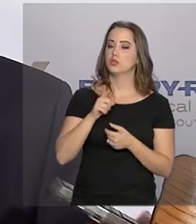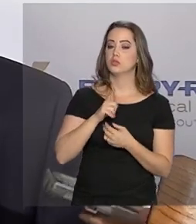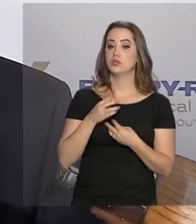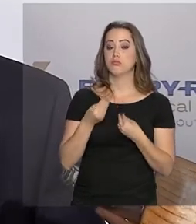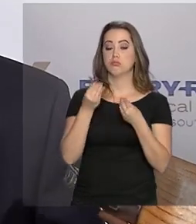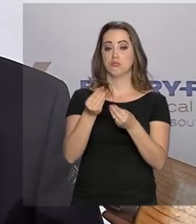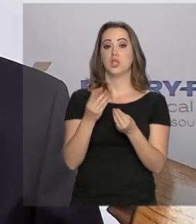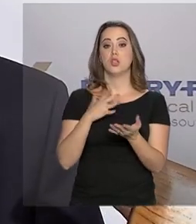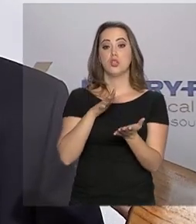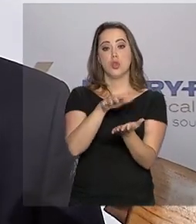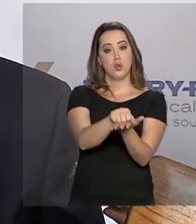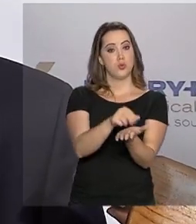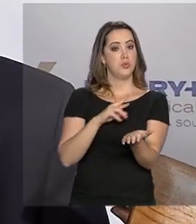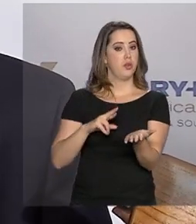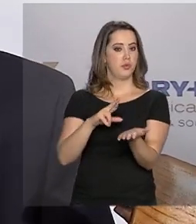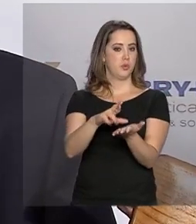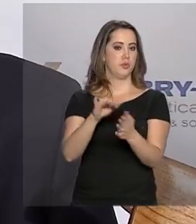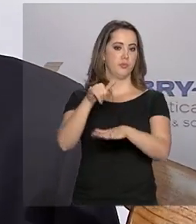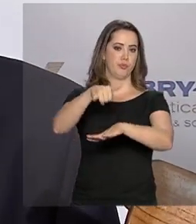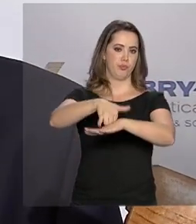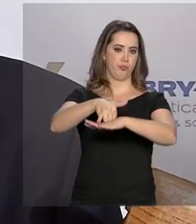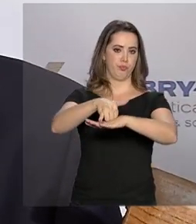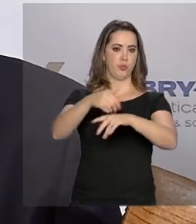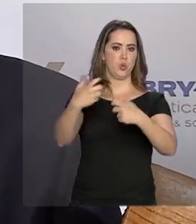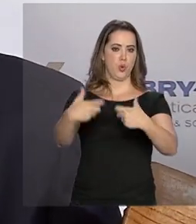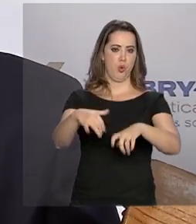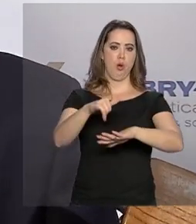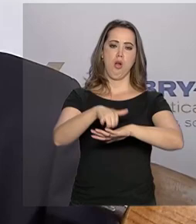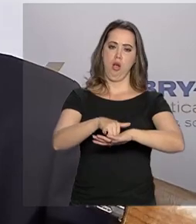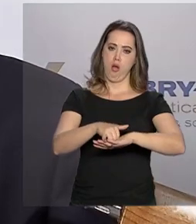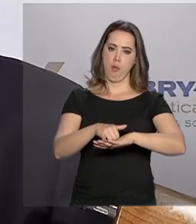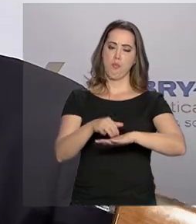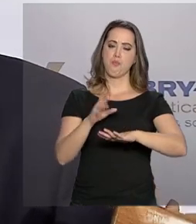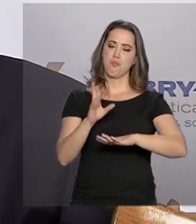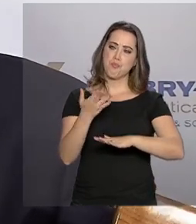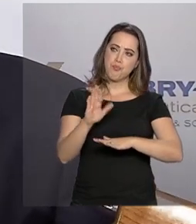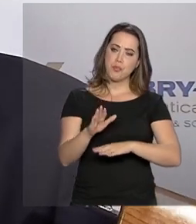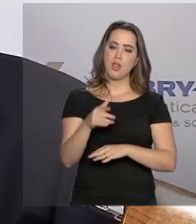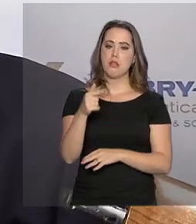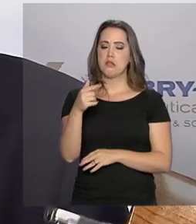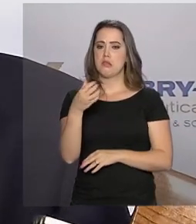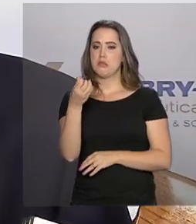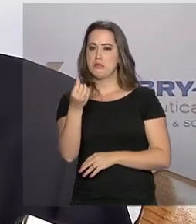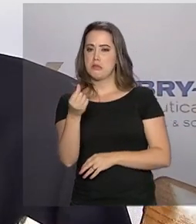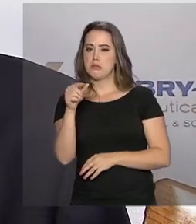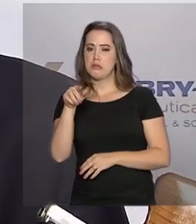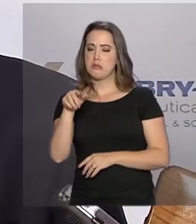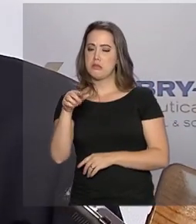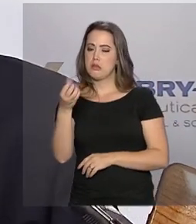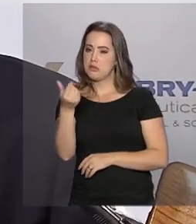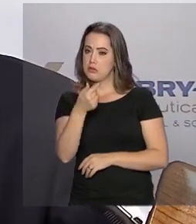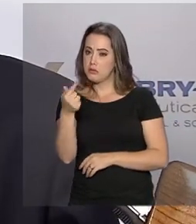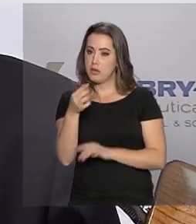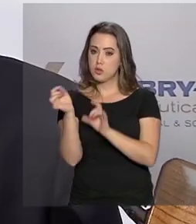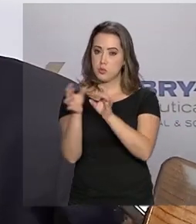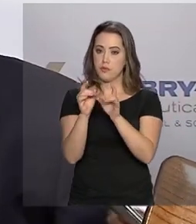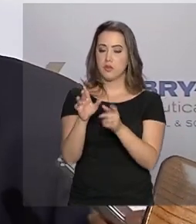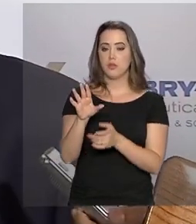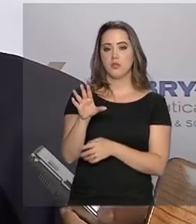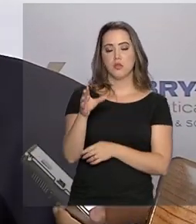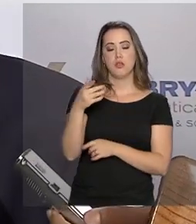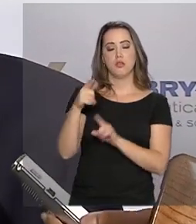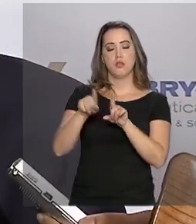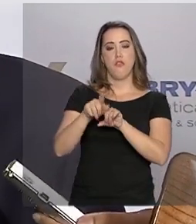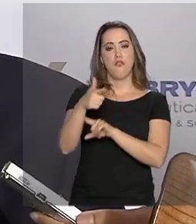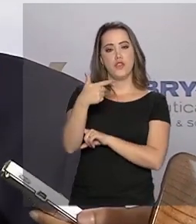essa demanda. Estamos estimando a sexta e sétima rodada investimentos da ordem de 8,8 bilhões de reais, e tudo isso será